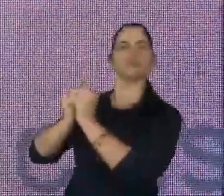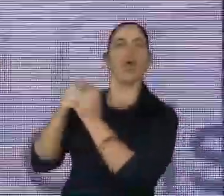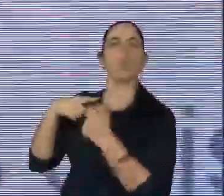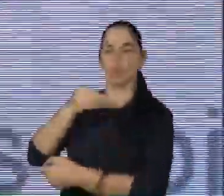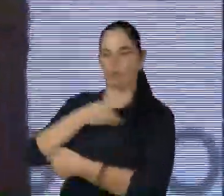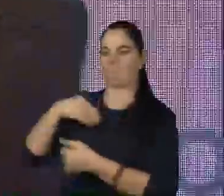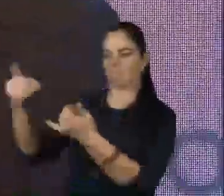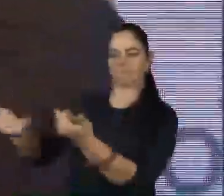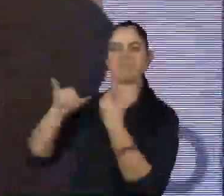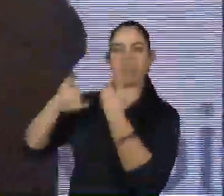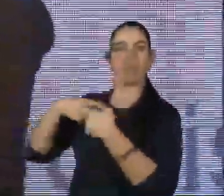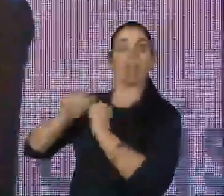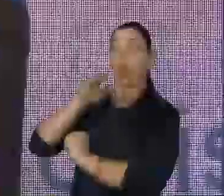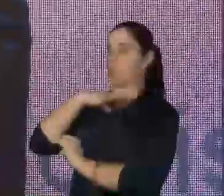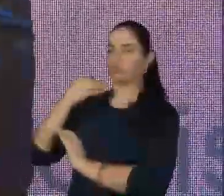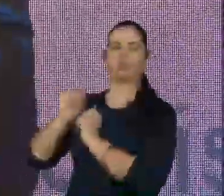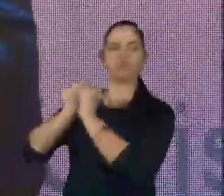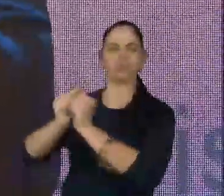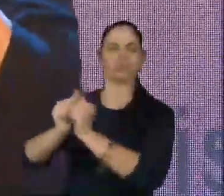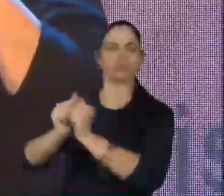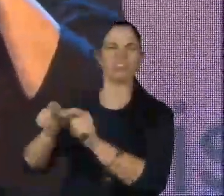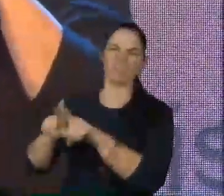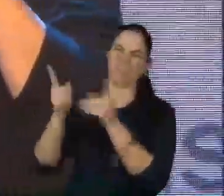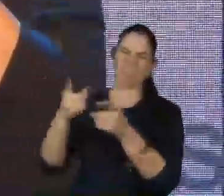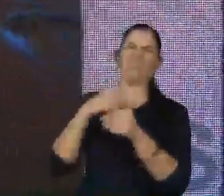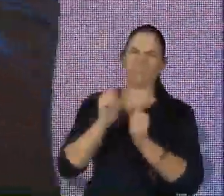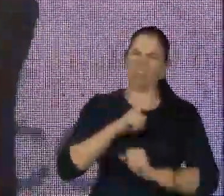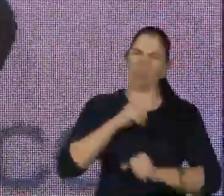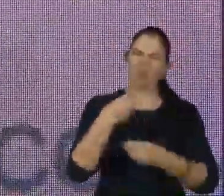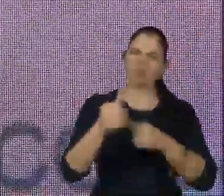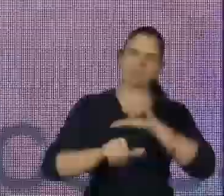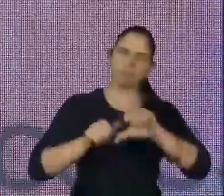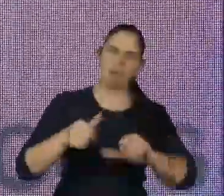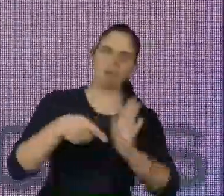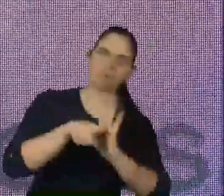junto. E aí, dá para a gente mudar isso? Claro que dá.